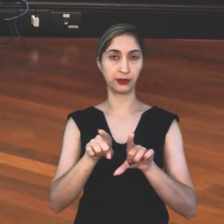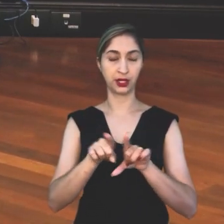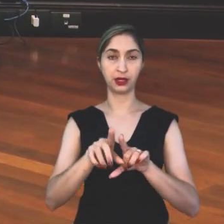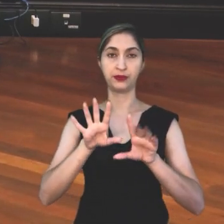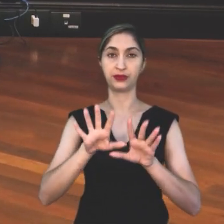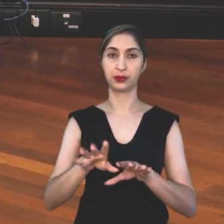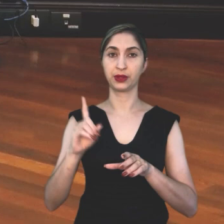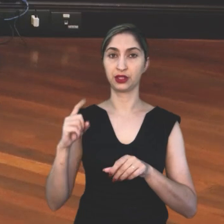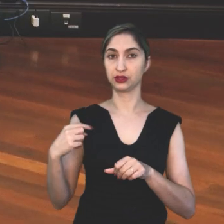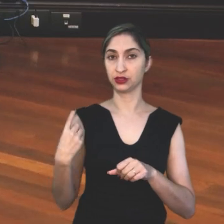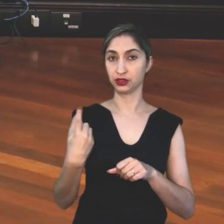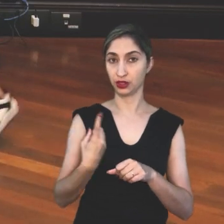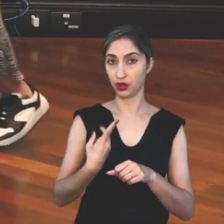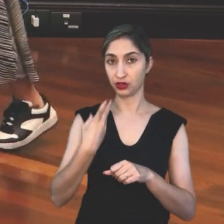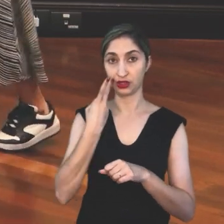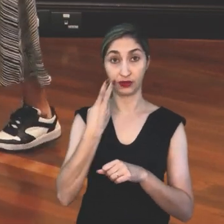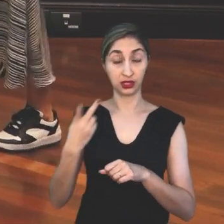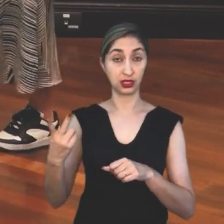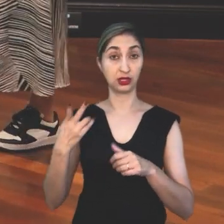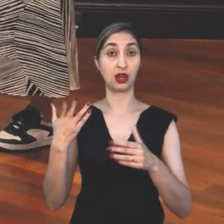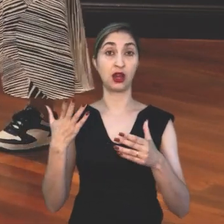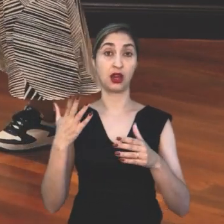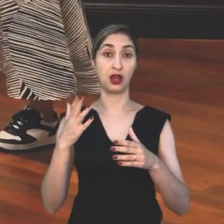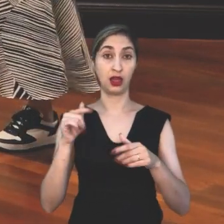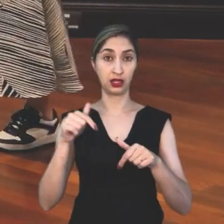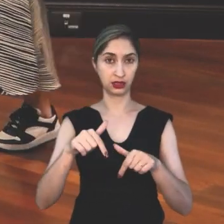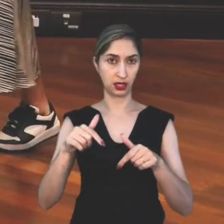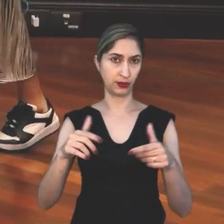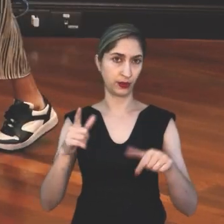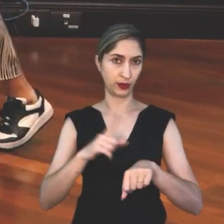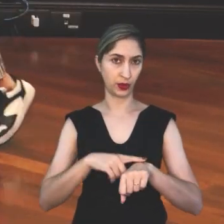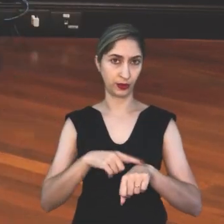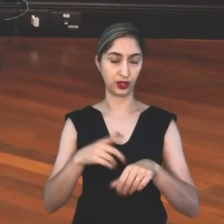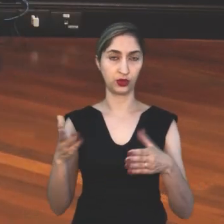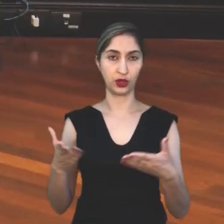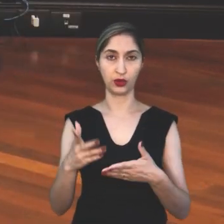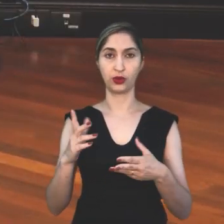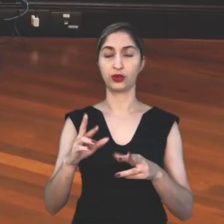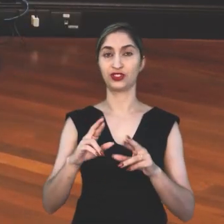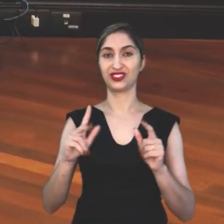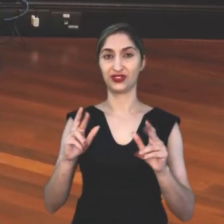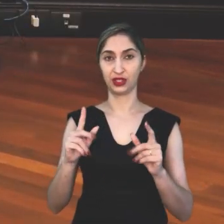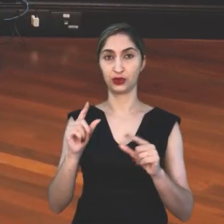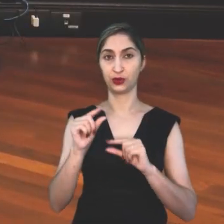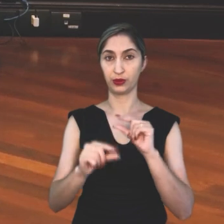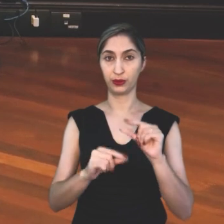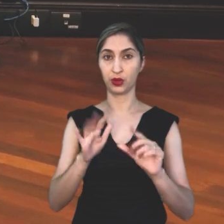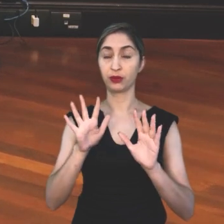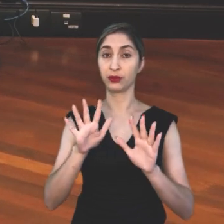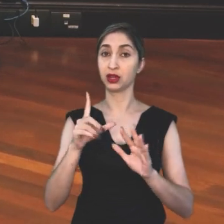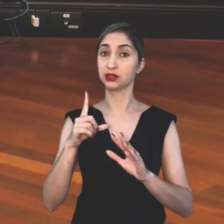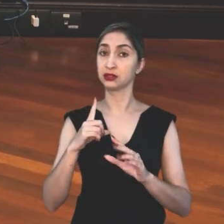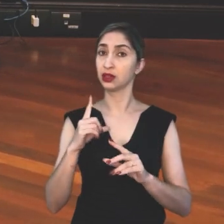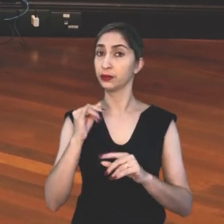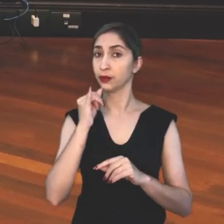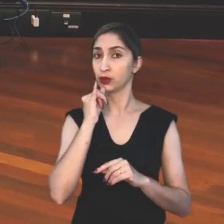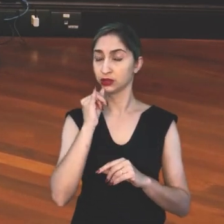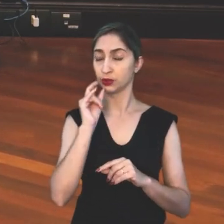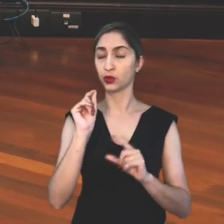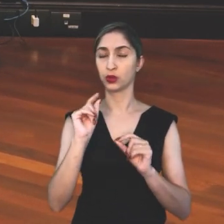também tem aqui um pouco do que a gente vai dar nas visitas. Dessa edição está um pouco diferente dos materiais, a Adri vai mostrar para